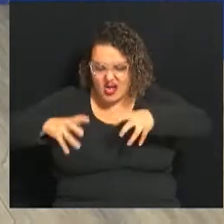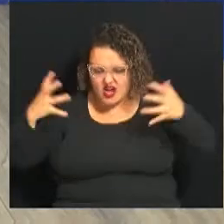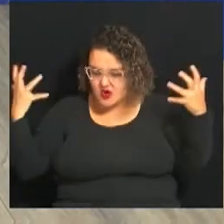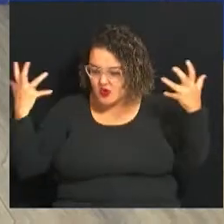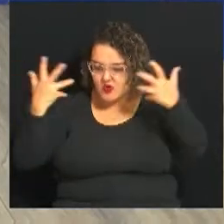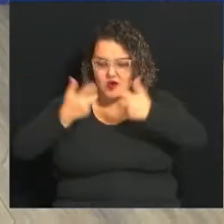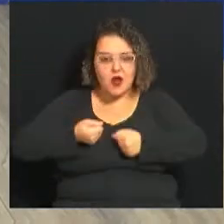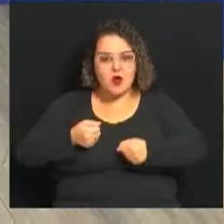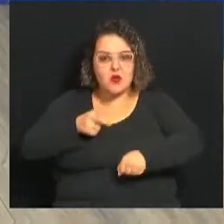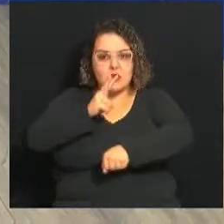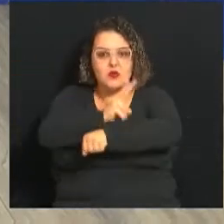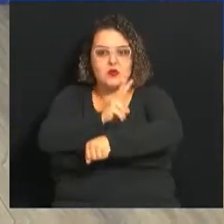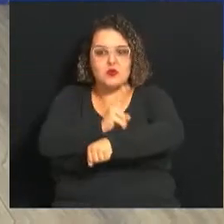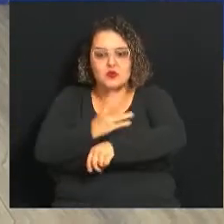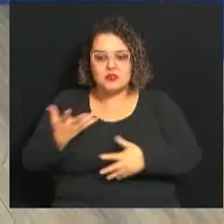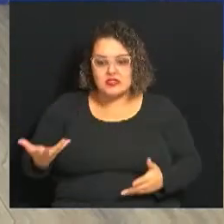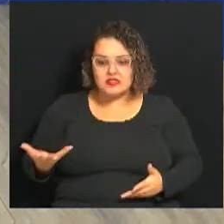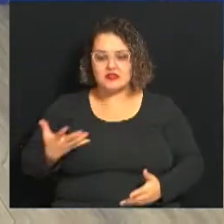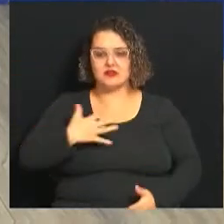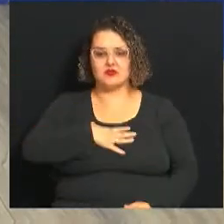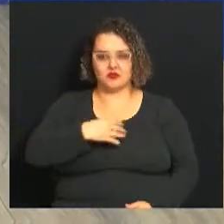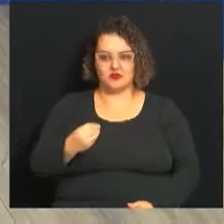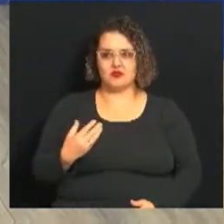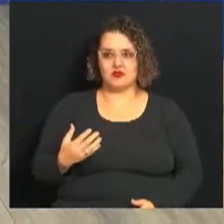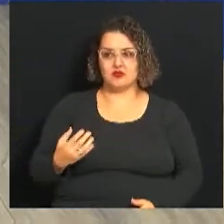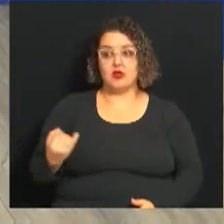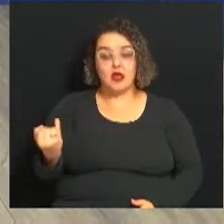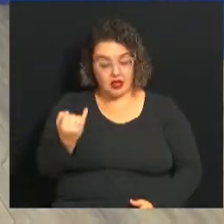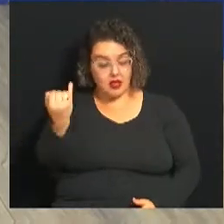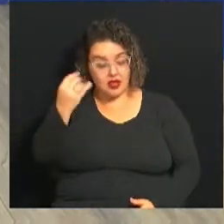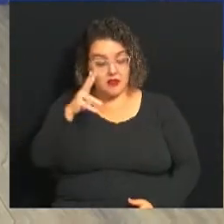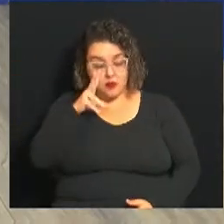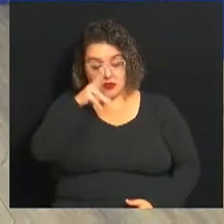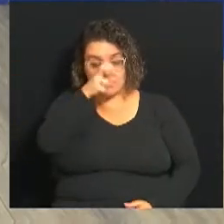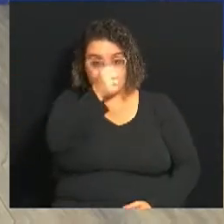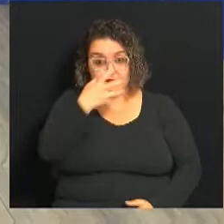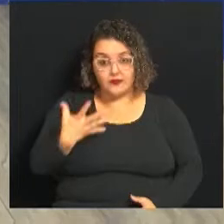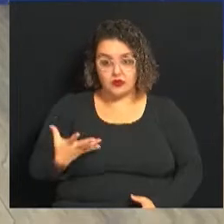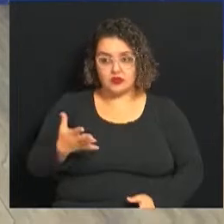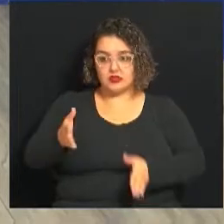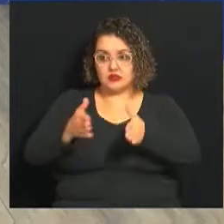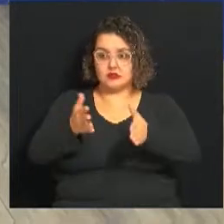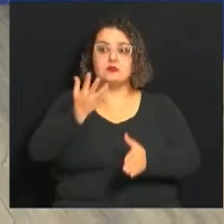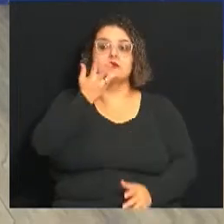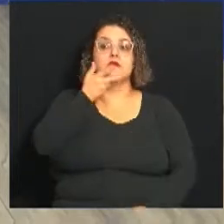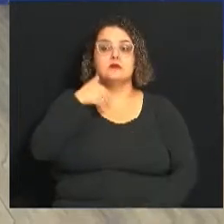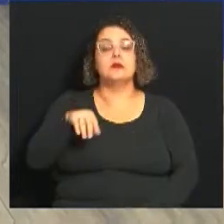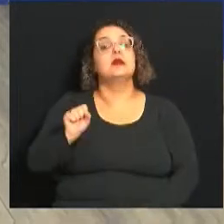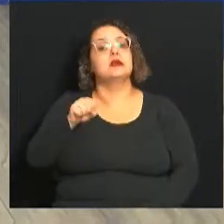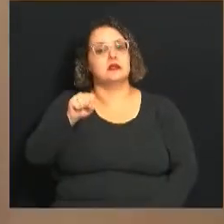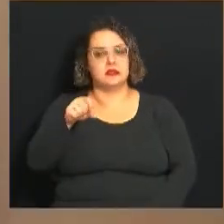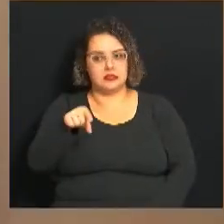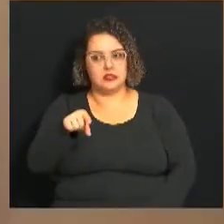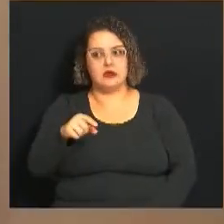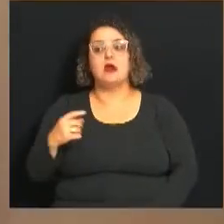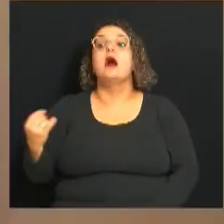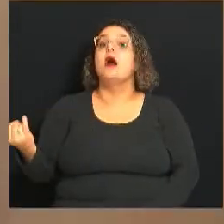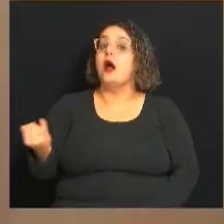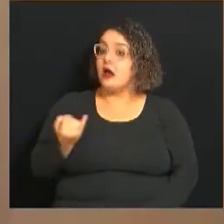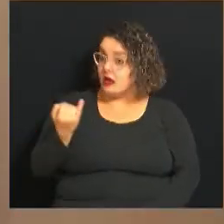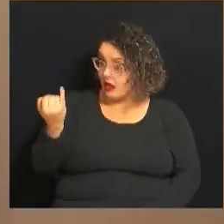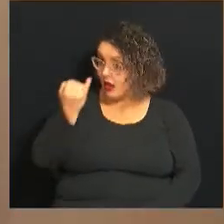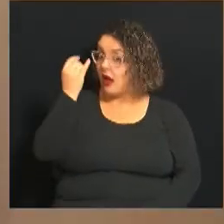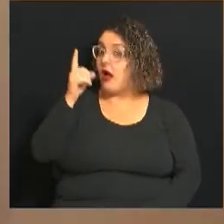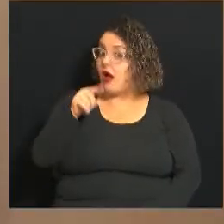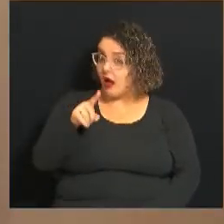relação ela é muito forte, né, neste período da infância. Sim, e ela é muito importante. Todos